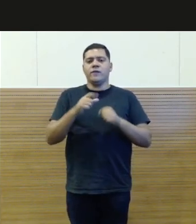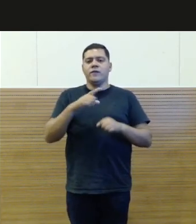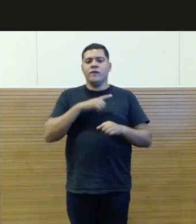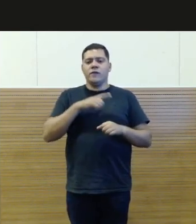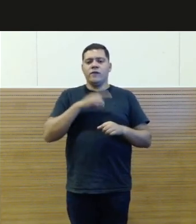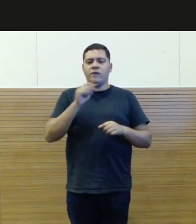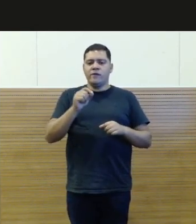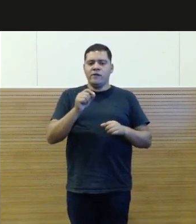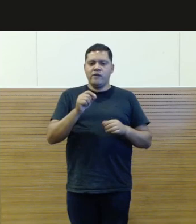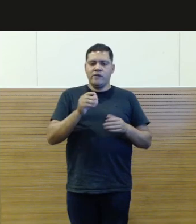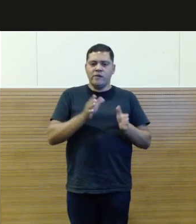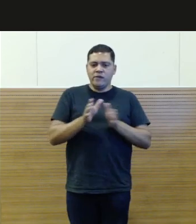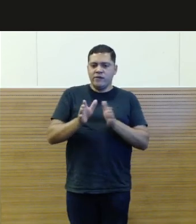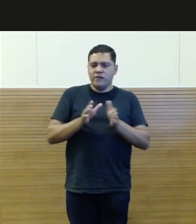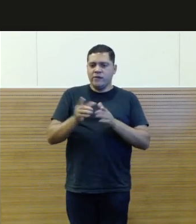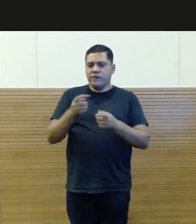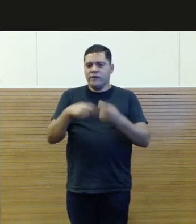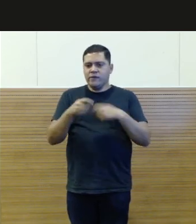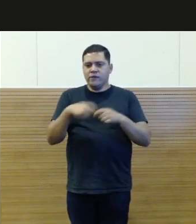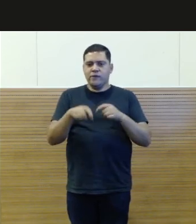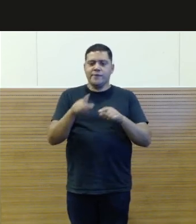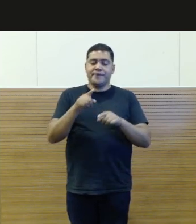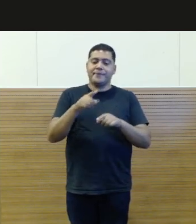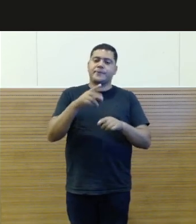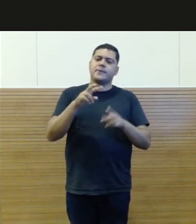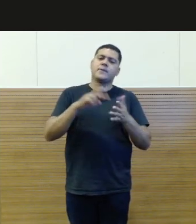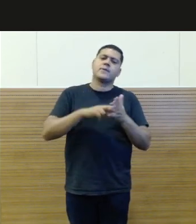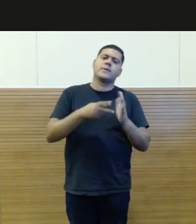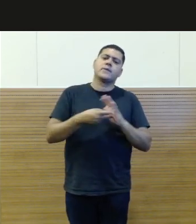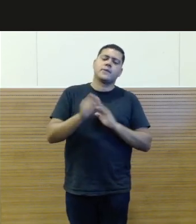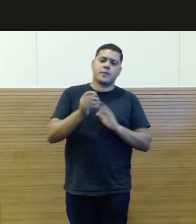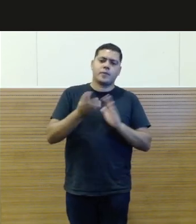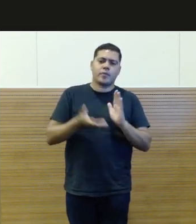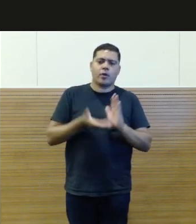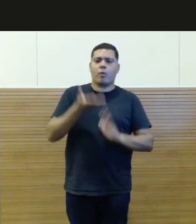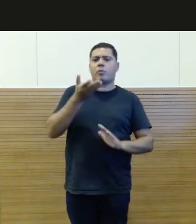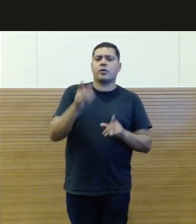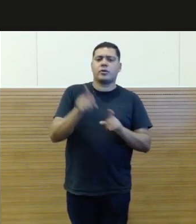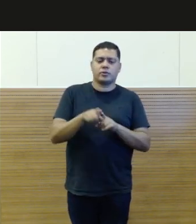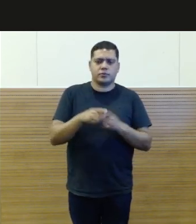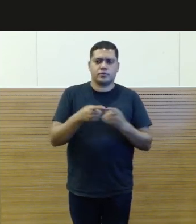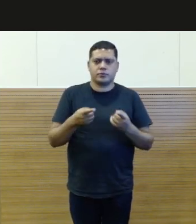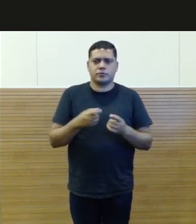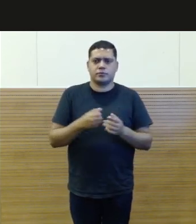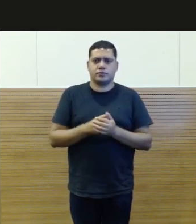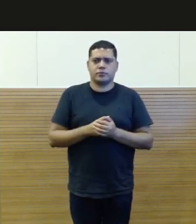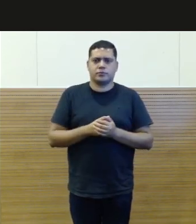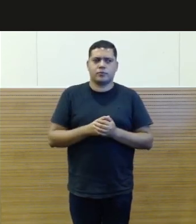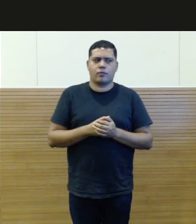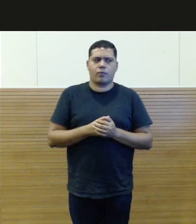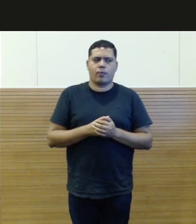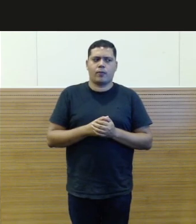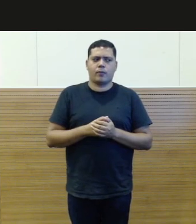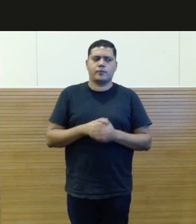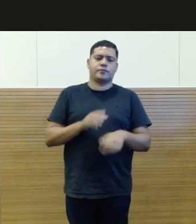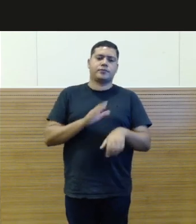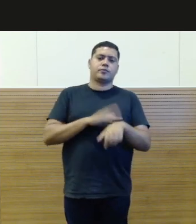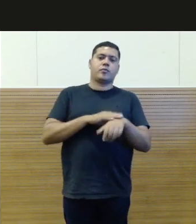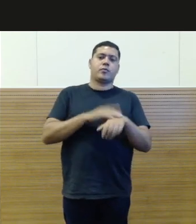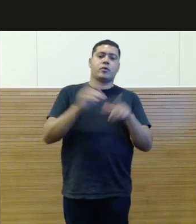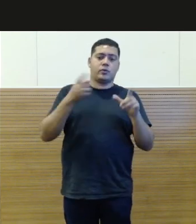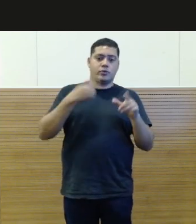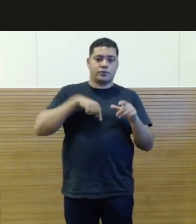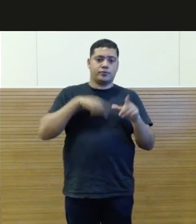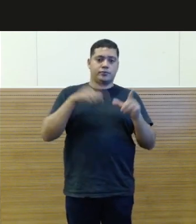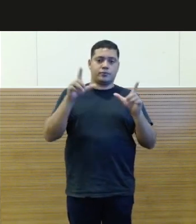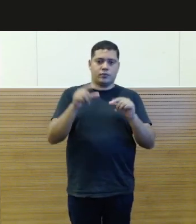acesso financeiro. Isso significa aumentar também, no momento que a gente reduz o acesso